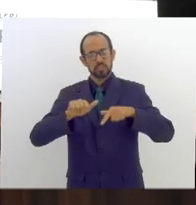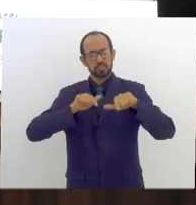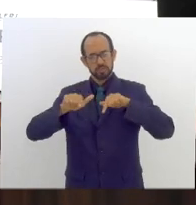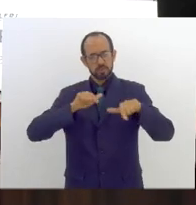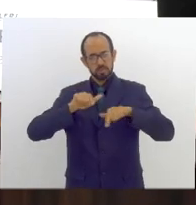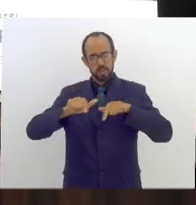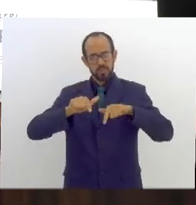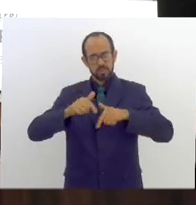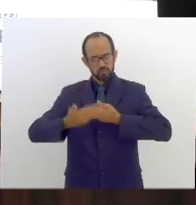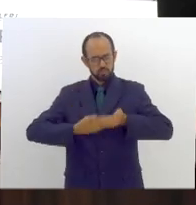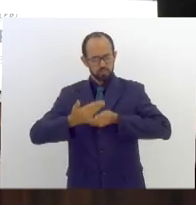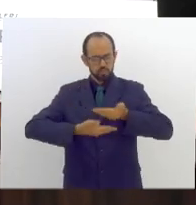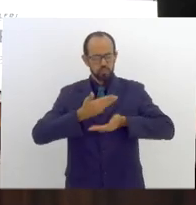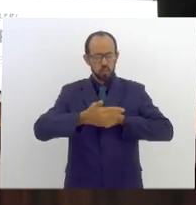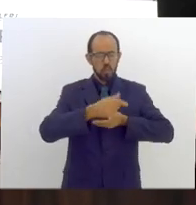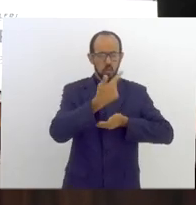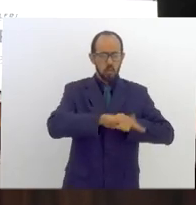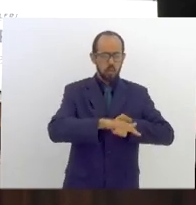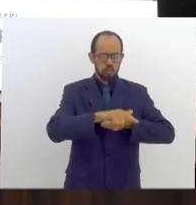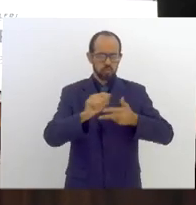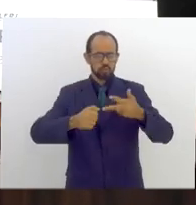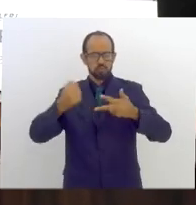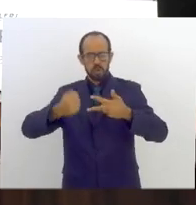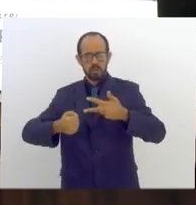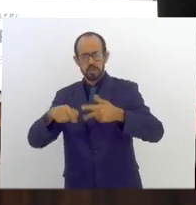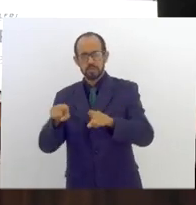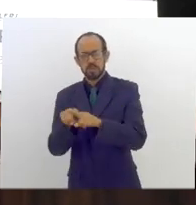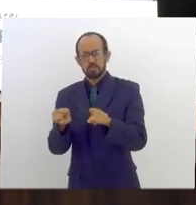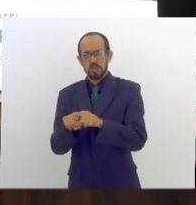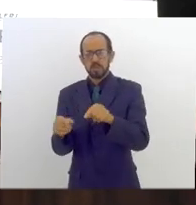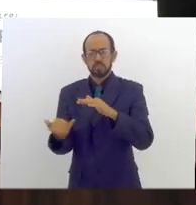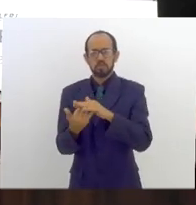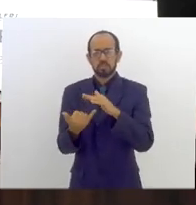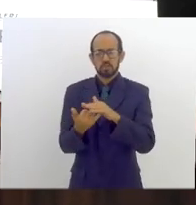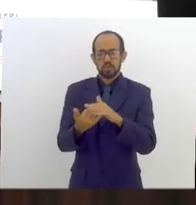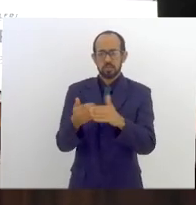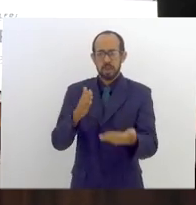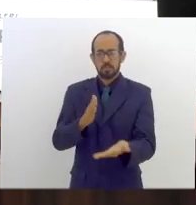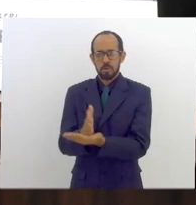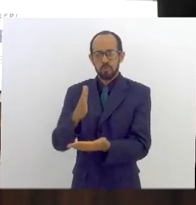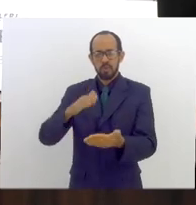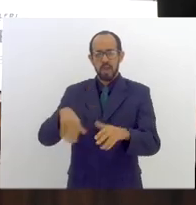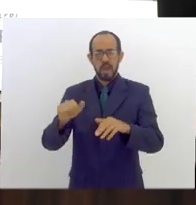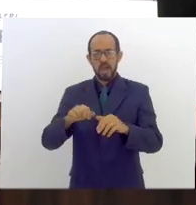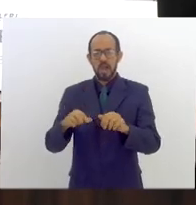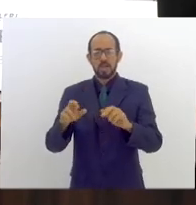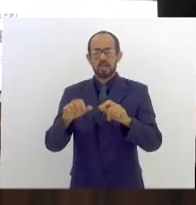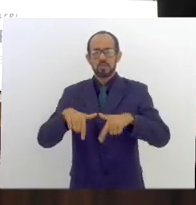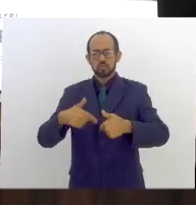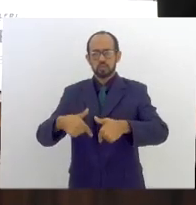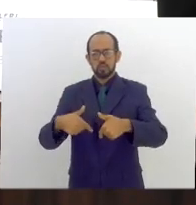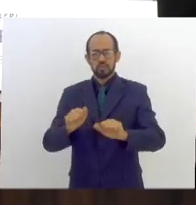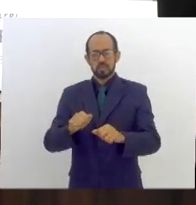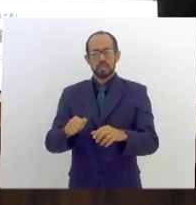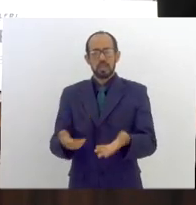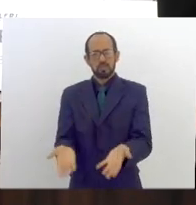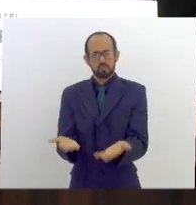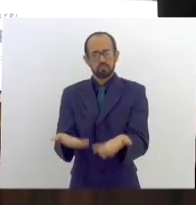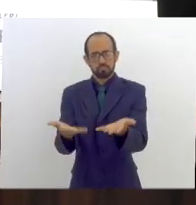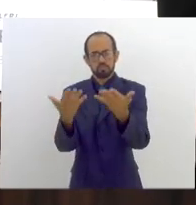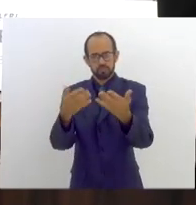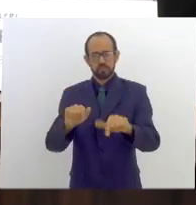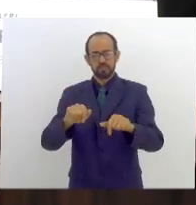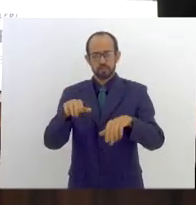coordenada com os outros poderes e instituições para aprovar medidas que favoreçam o crescimento do nosso Estado. O Rio de Janeiro